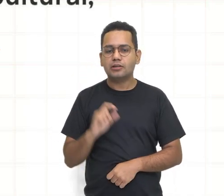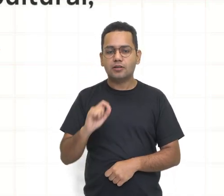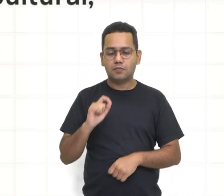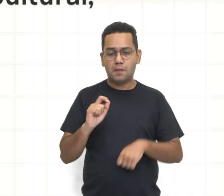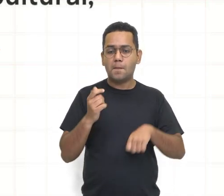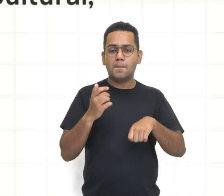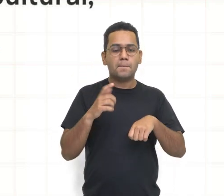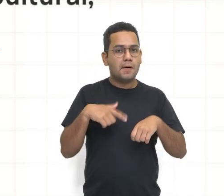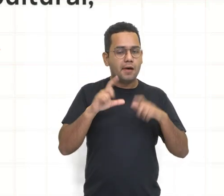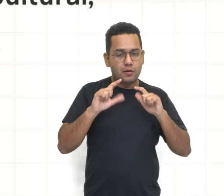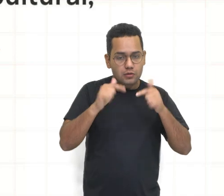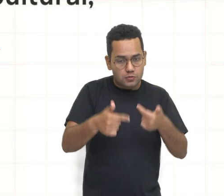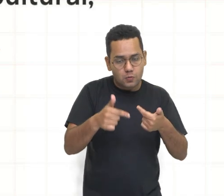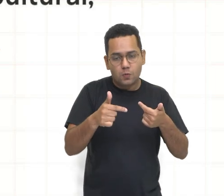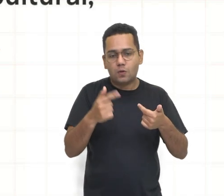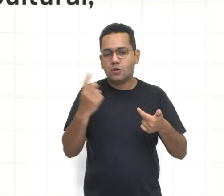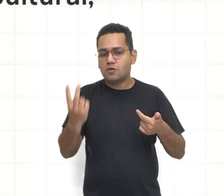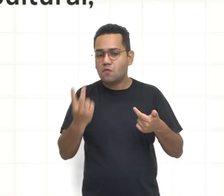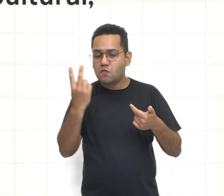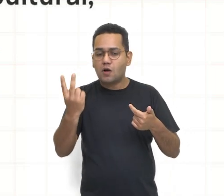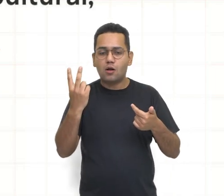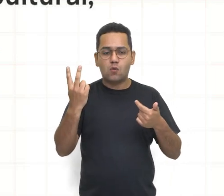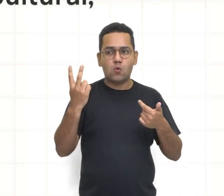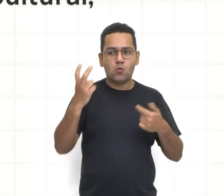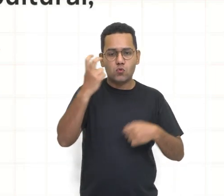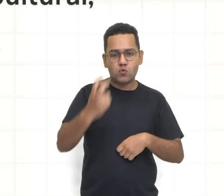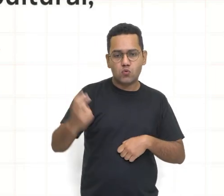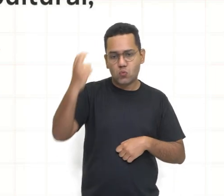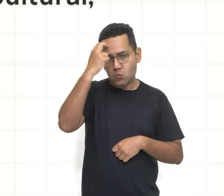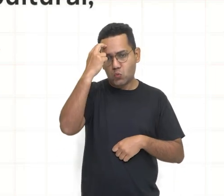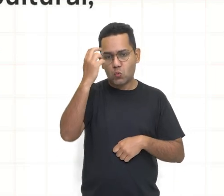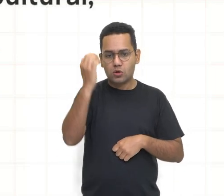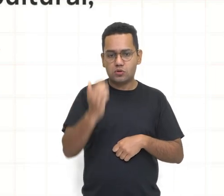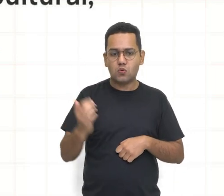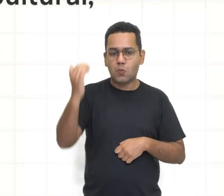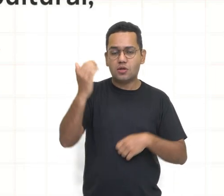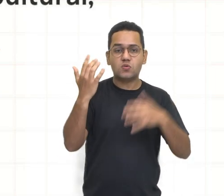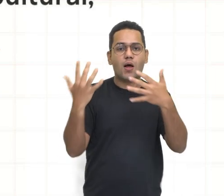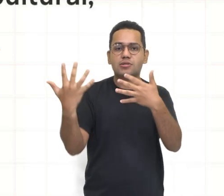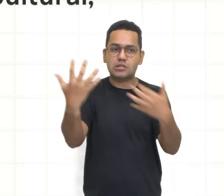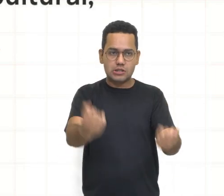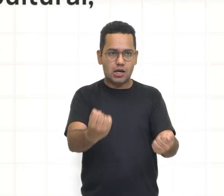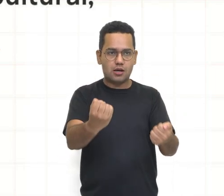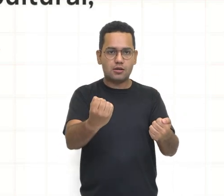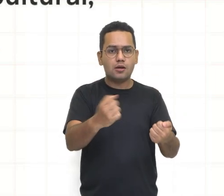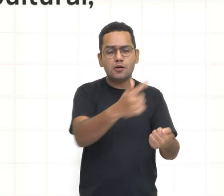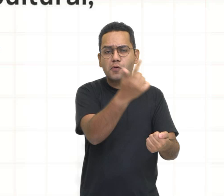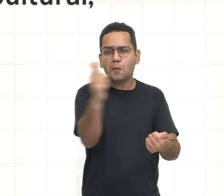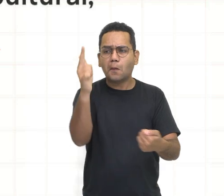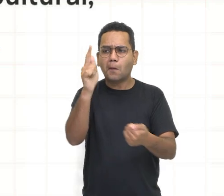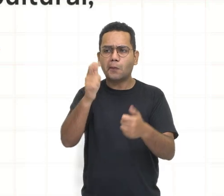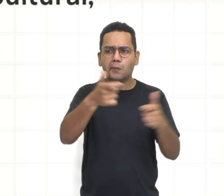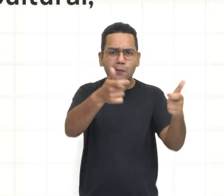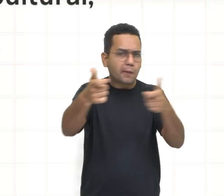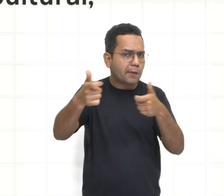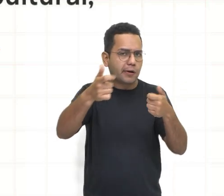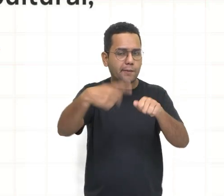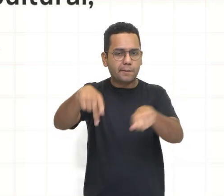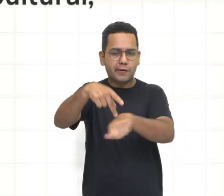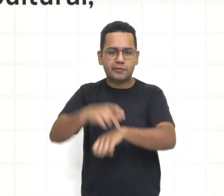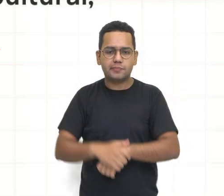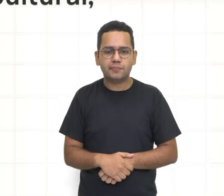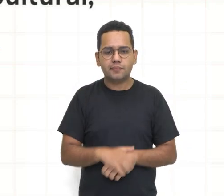culturas dominantes são adotados em outras partes do mundo. E isso pode ocasionar o que nós chamamos